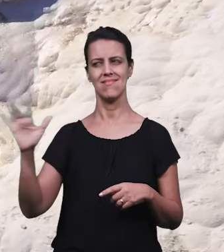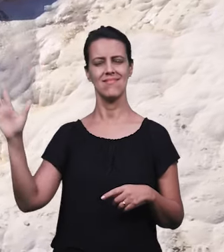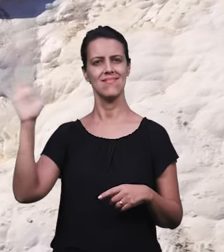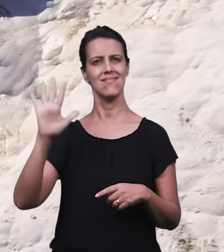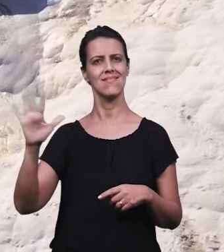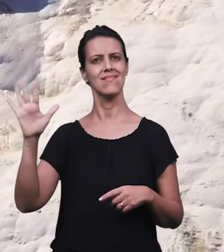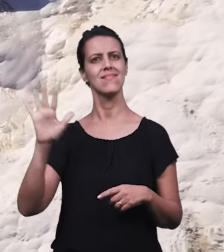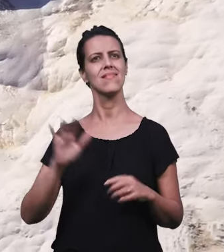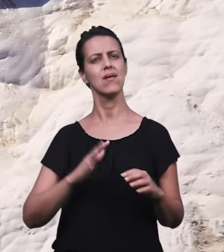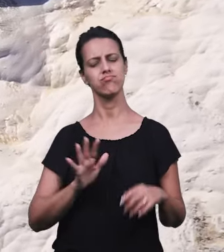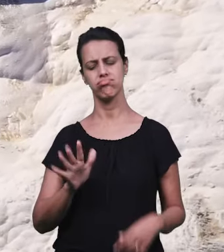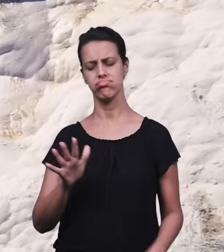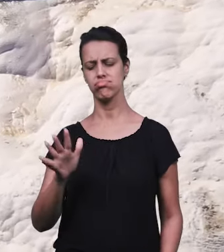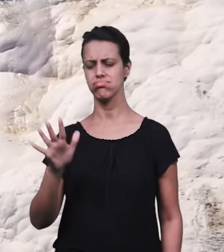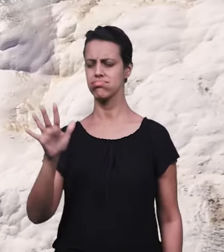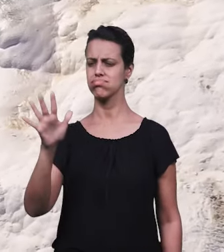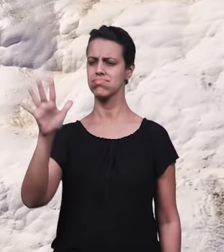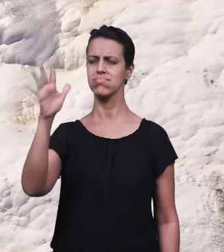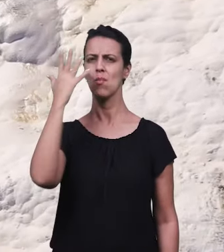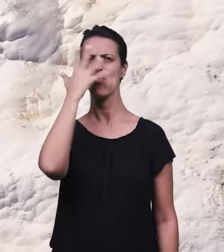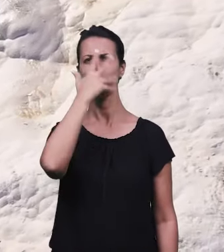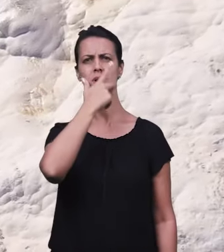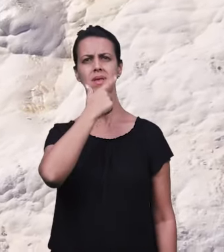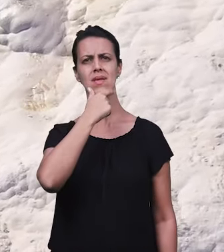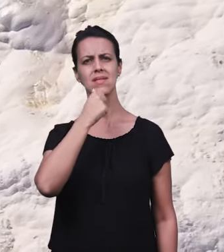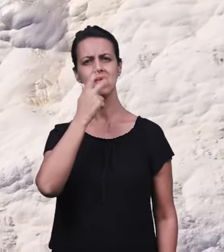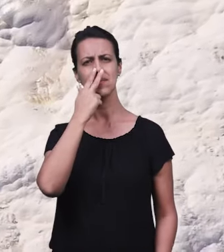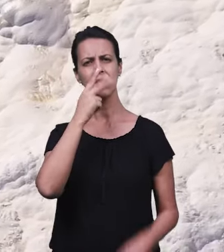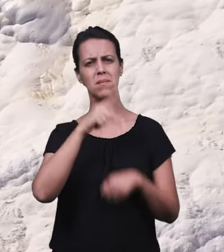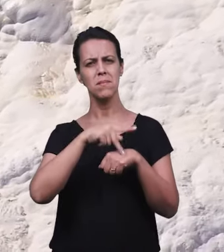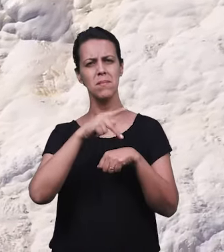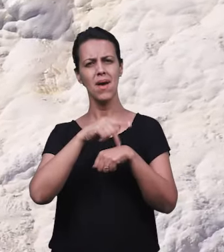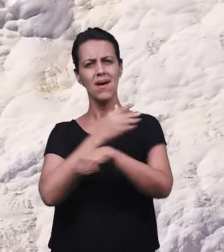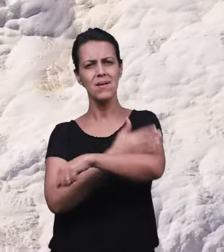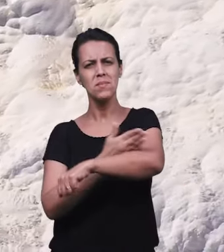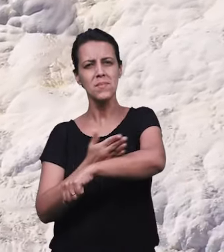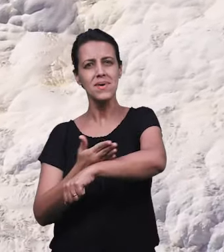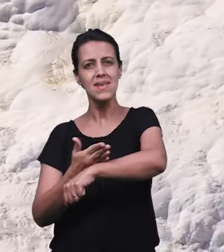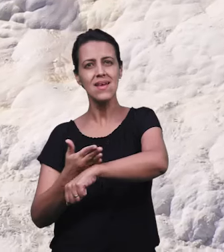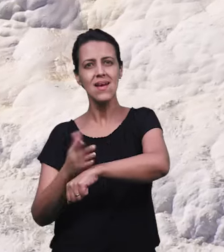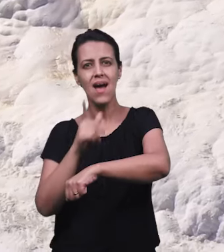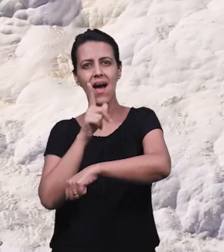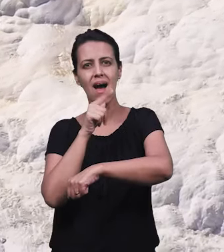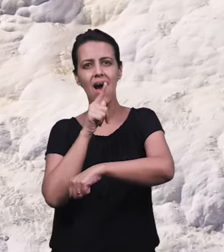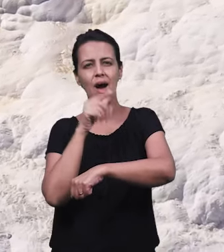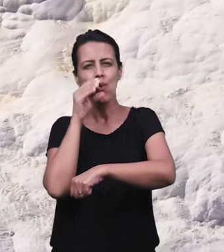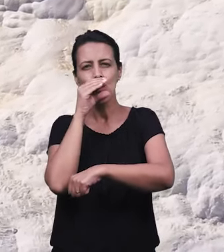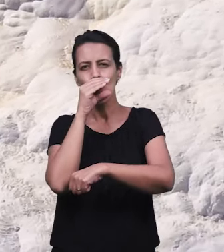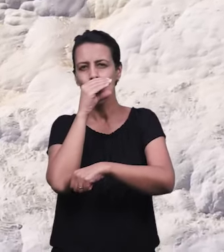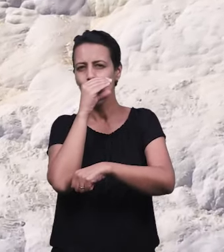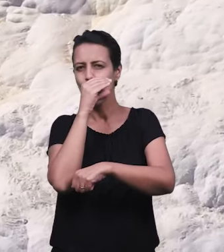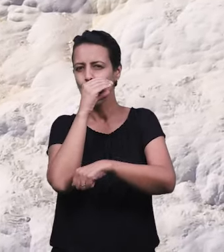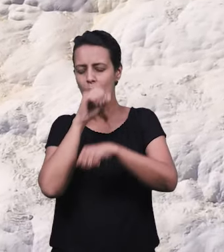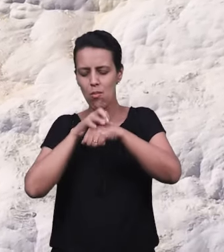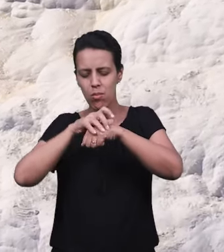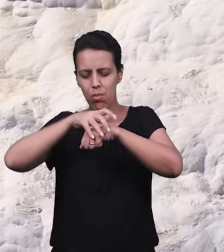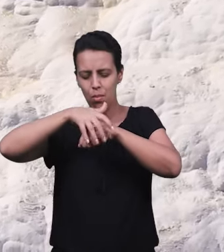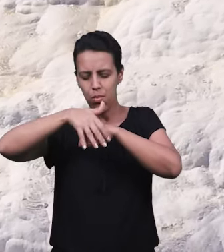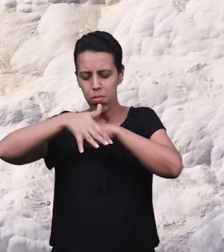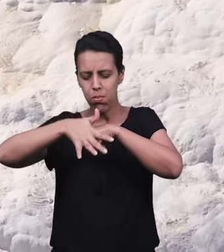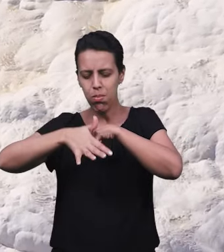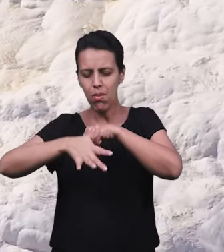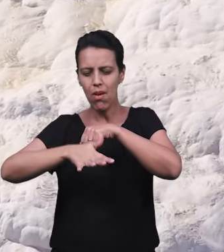estivemos lá. É uma montanha muito bonita, ela é de calcário, as águas termais, elas descem na